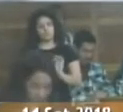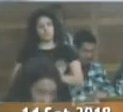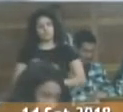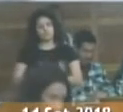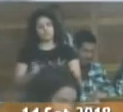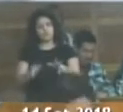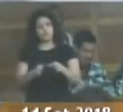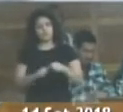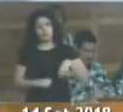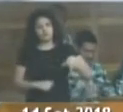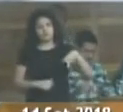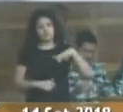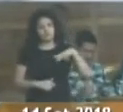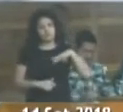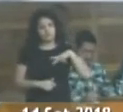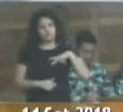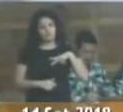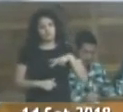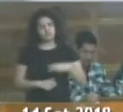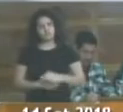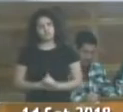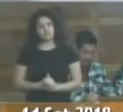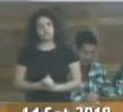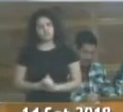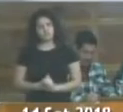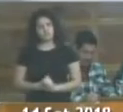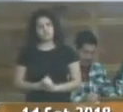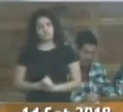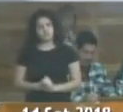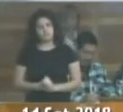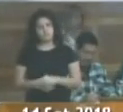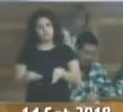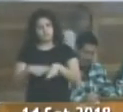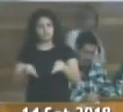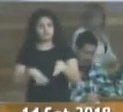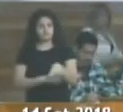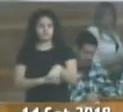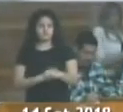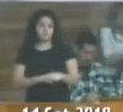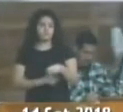da Ilha Grande, mas que, por hora,